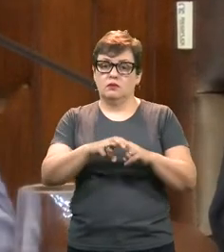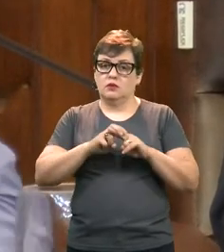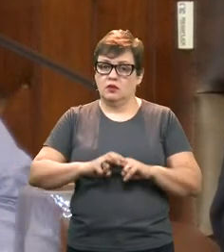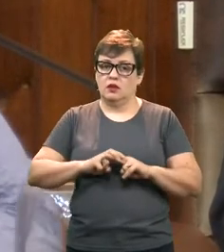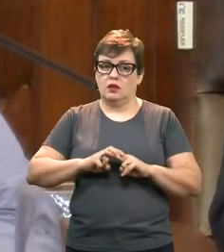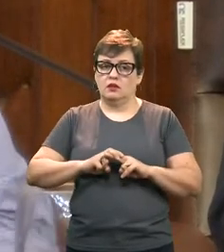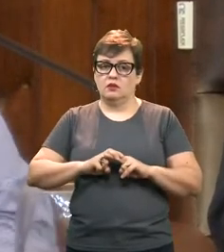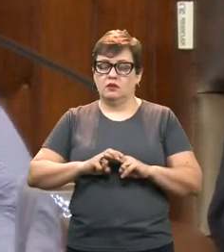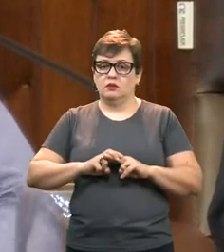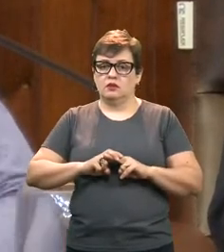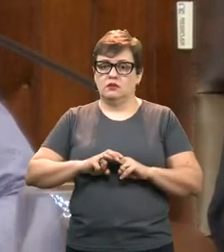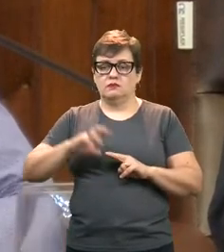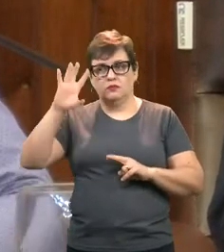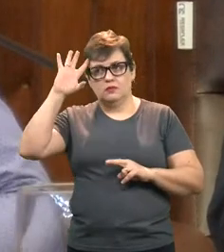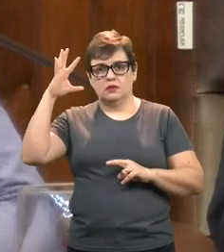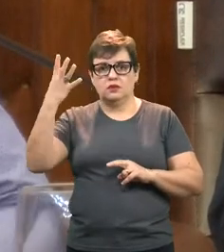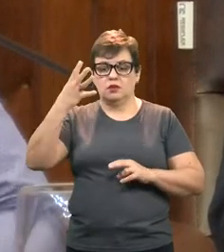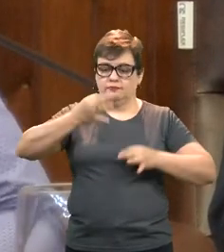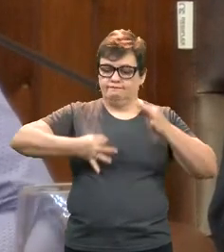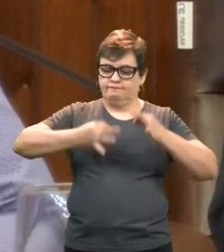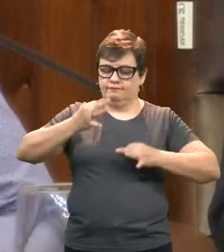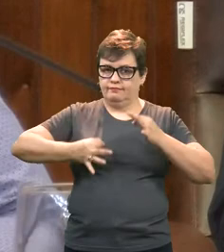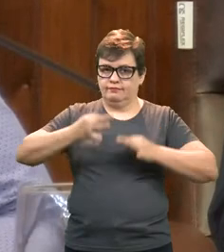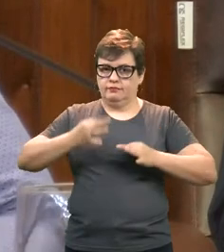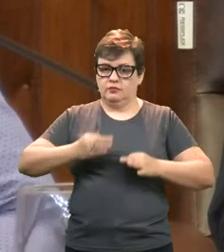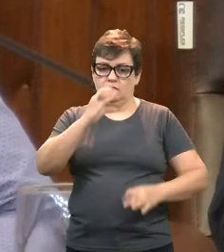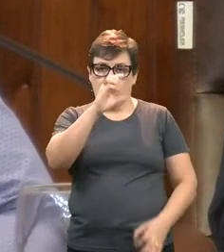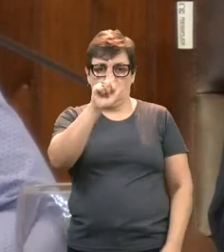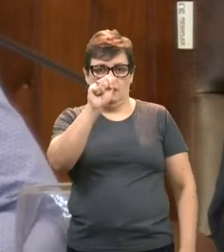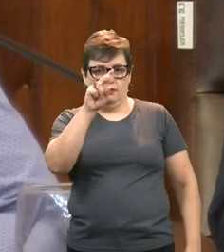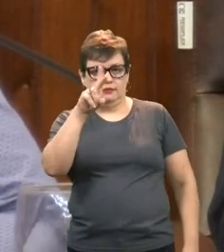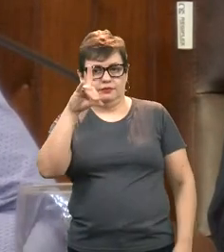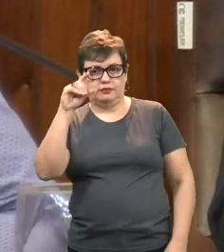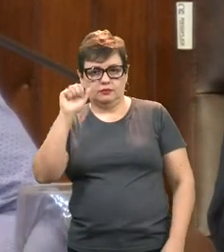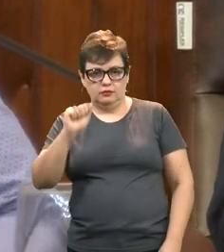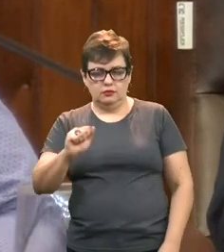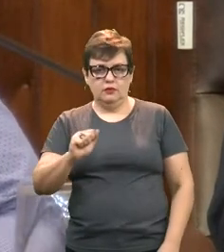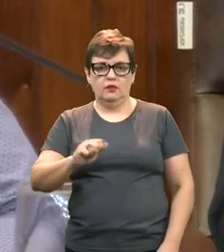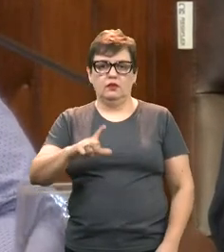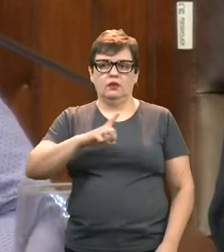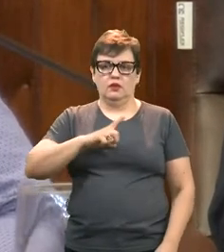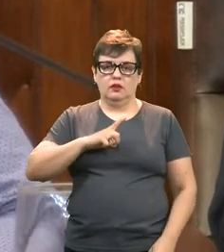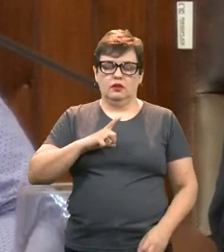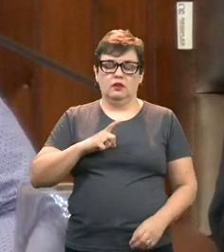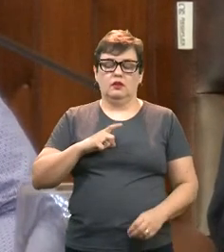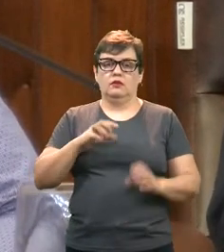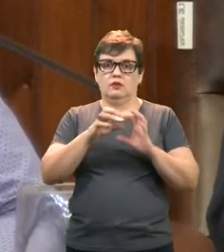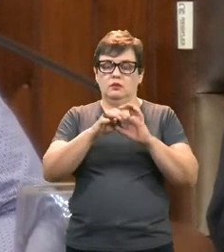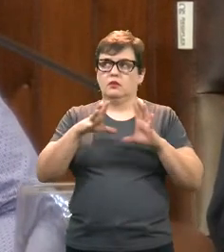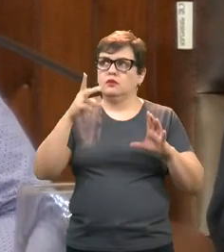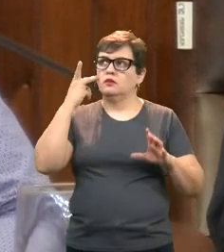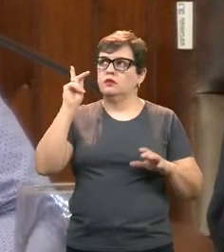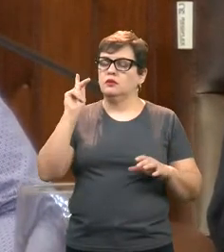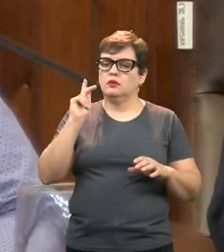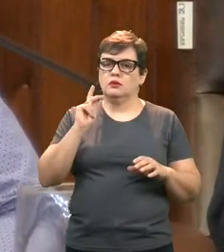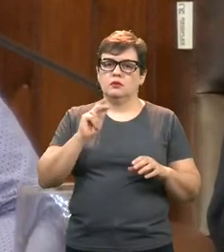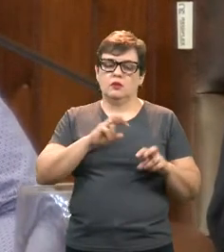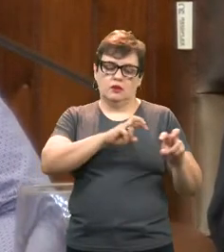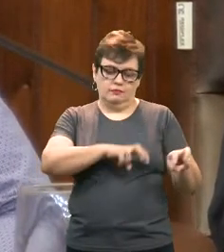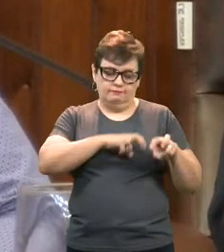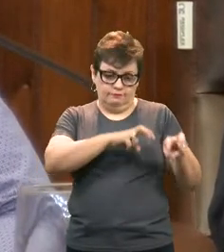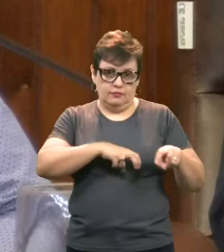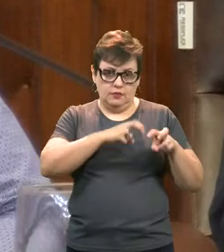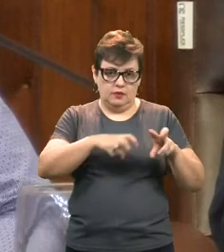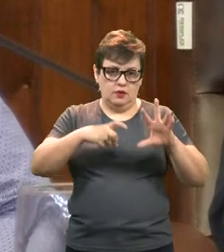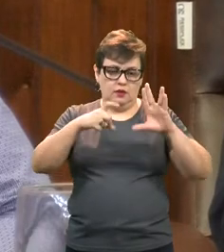decisão judicial, a Cláudia teve a permissão para o cultivo terapêutico da cannabis e, desta